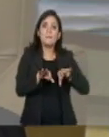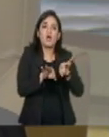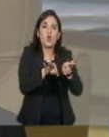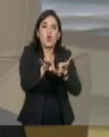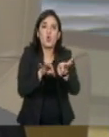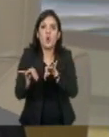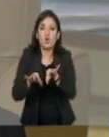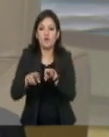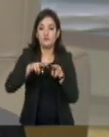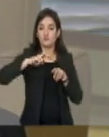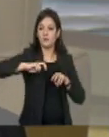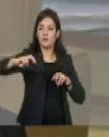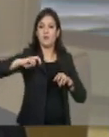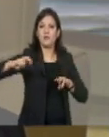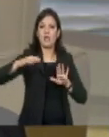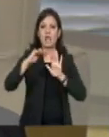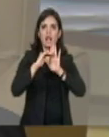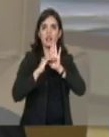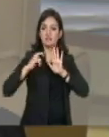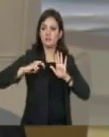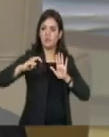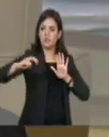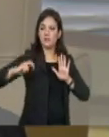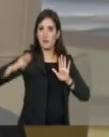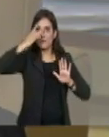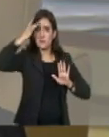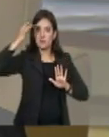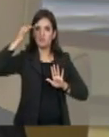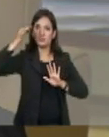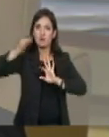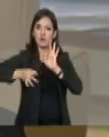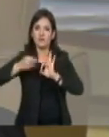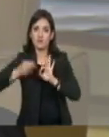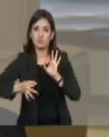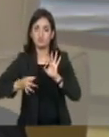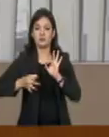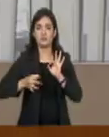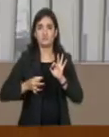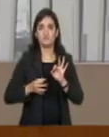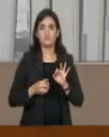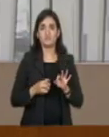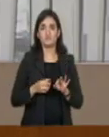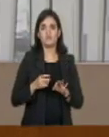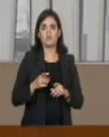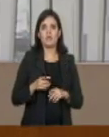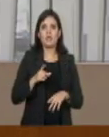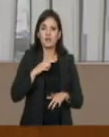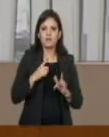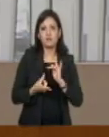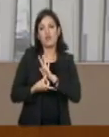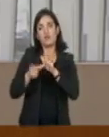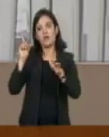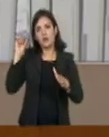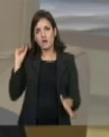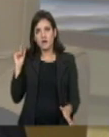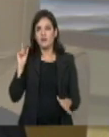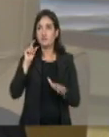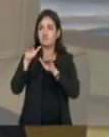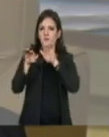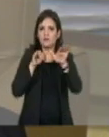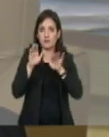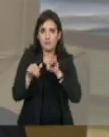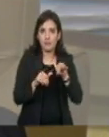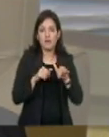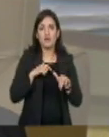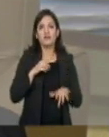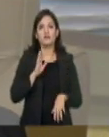lista de jurados, que se faça. Tanto é que... Tem um sistema da pronúncia anteriormente, depois... Então, na verdade, há a possibilidade